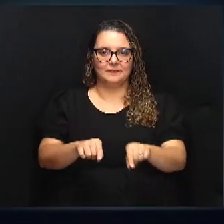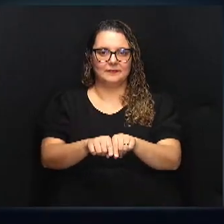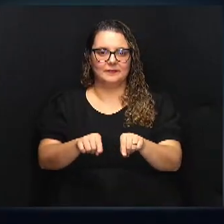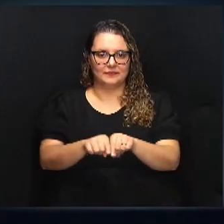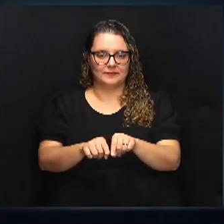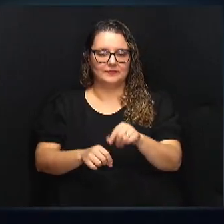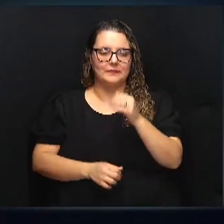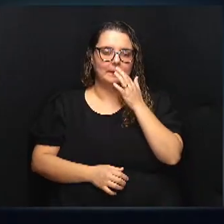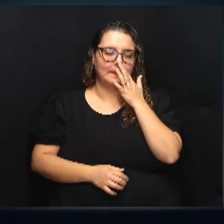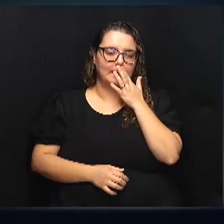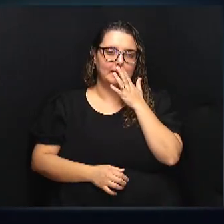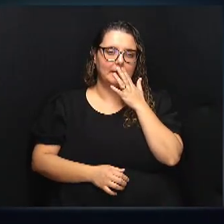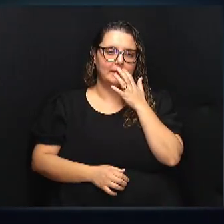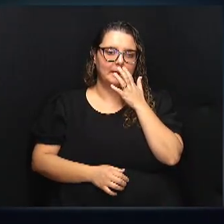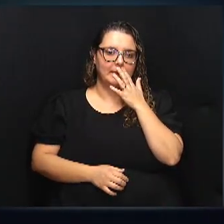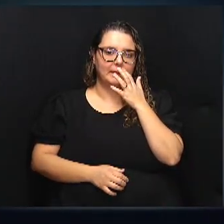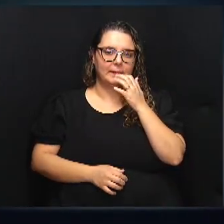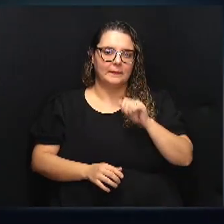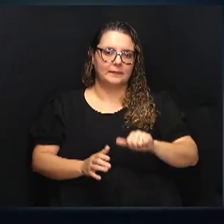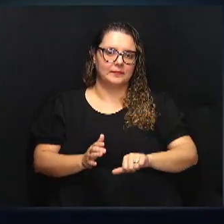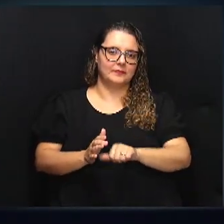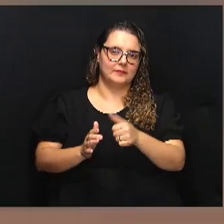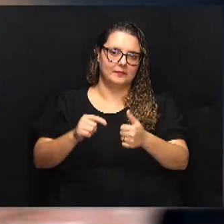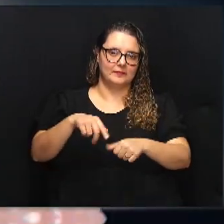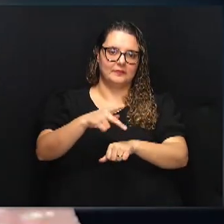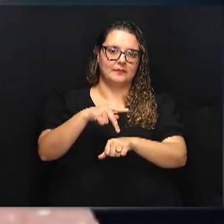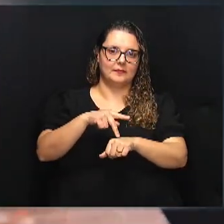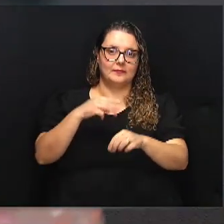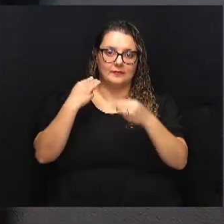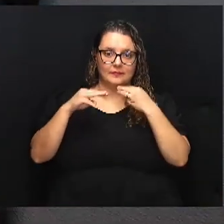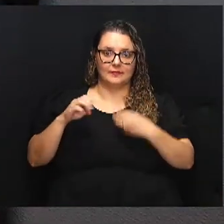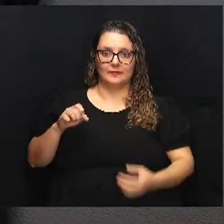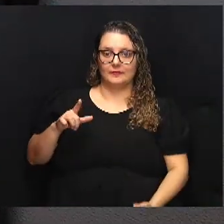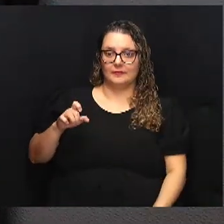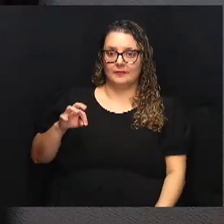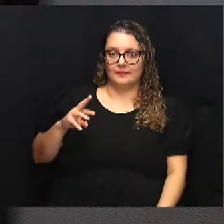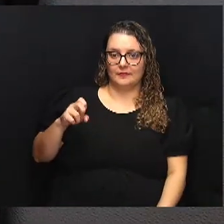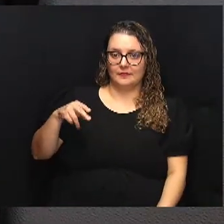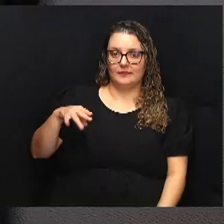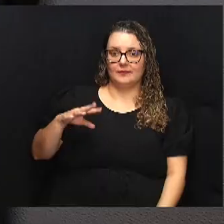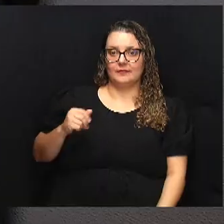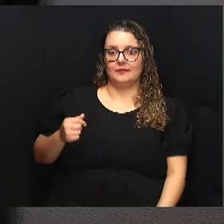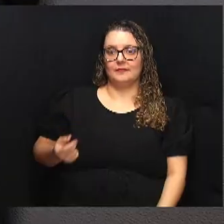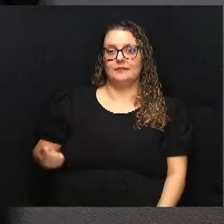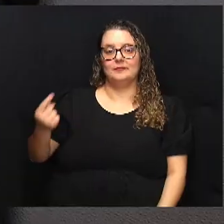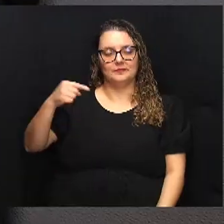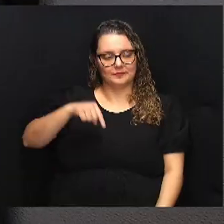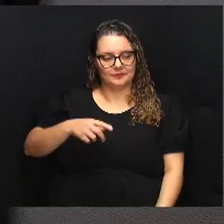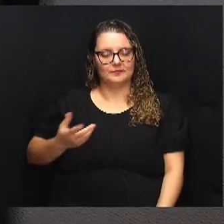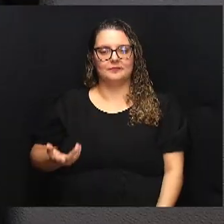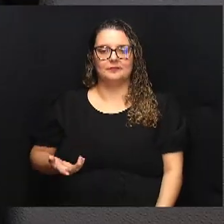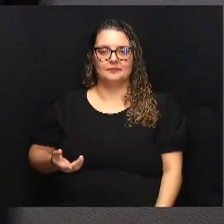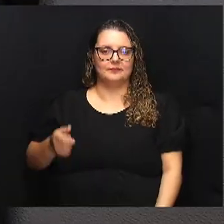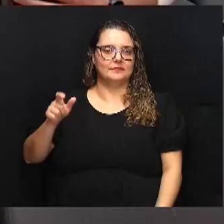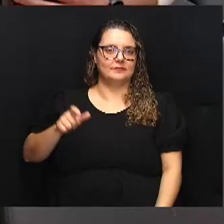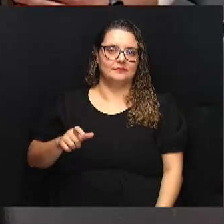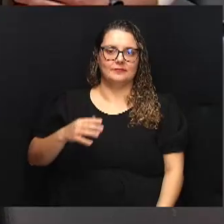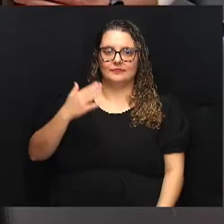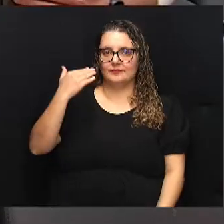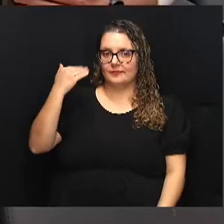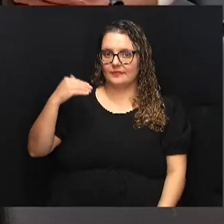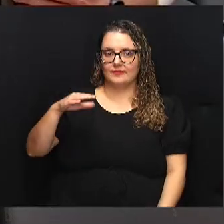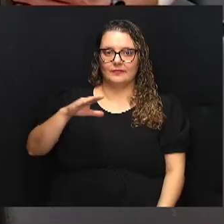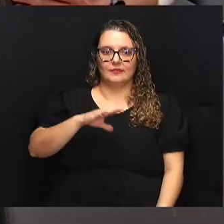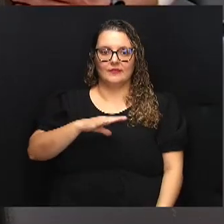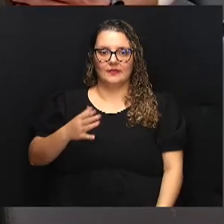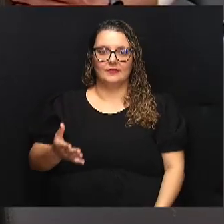ela foi pioneira aqui no país da música eletrônica, né? Então ela trouxe para cá. É uma pessoa muito conhecida na cidade.